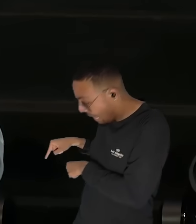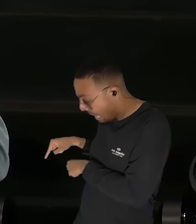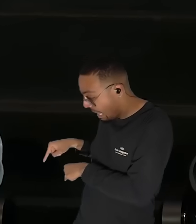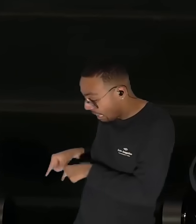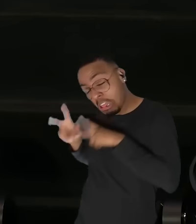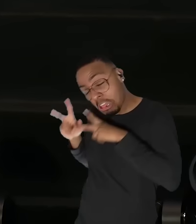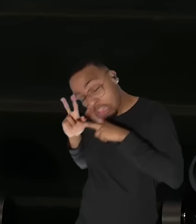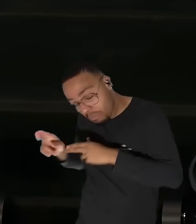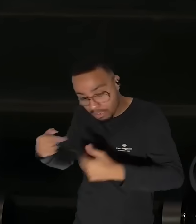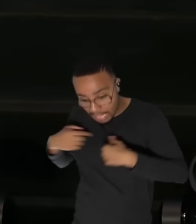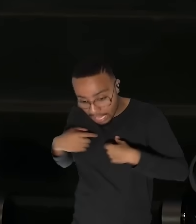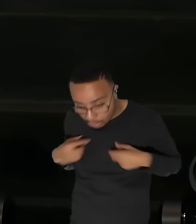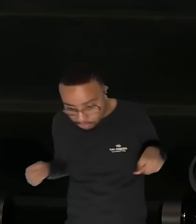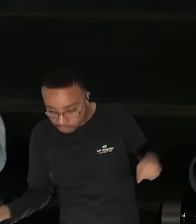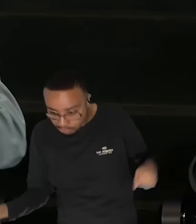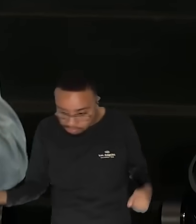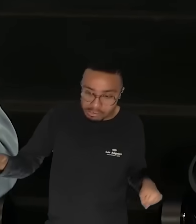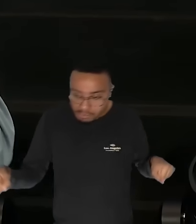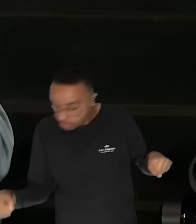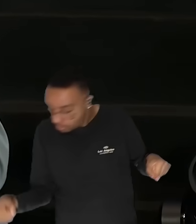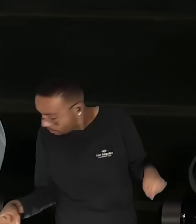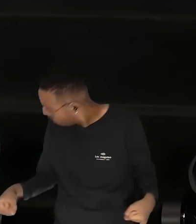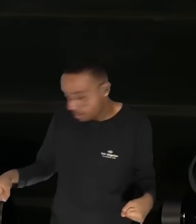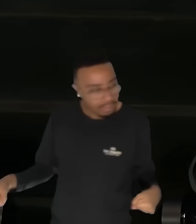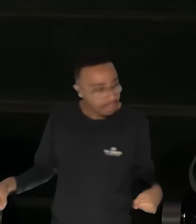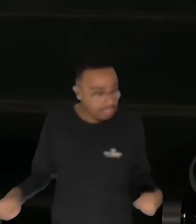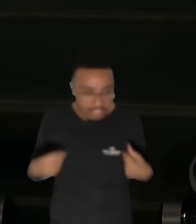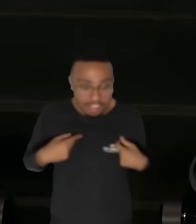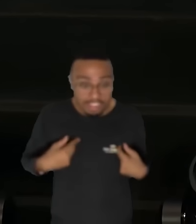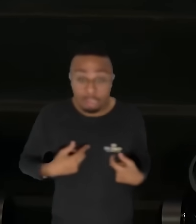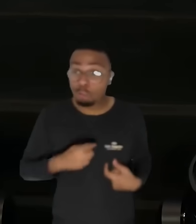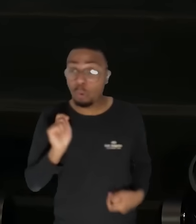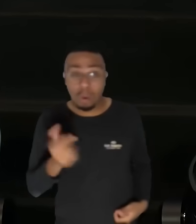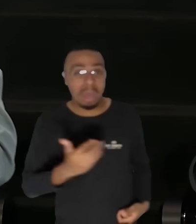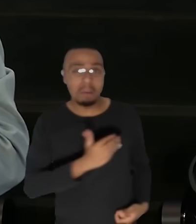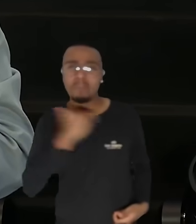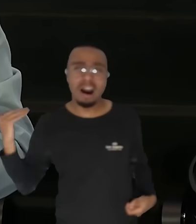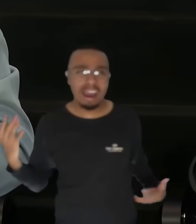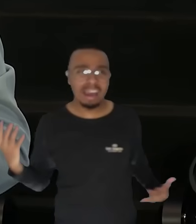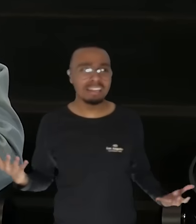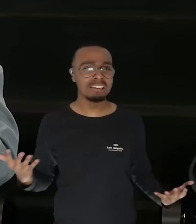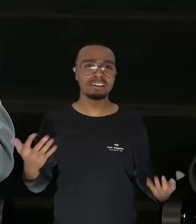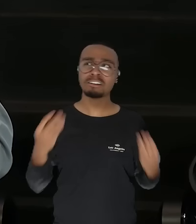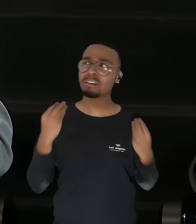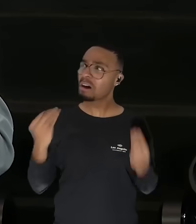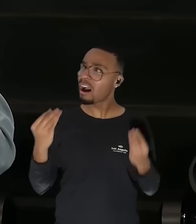Jesus está no barco. E eu ainda assim estou prestes a morrer.